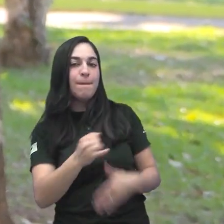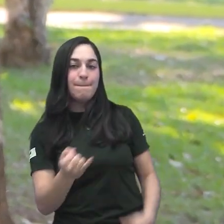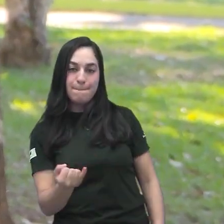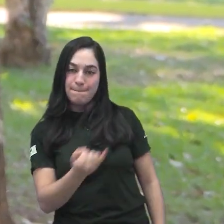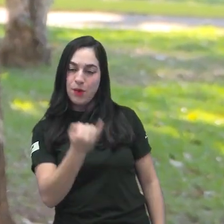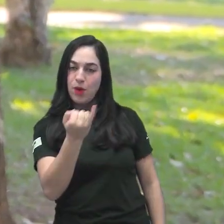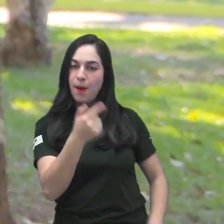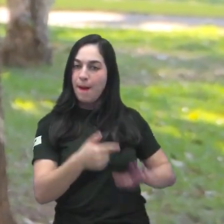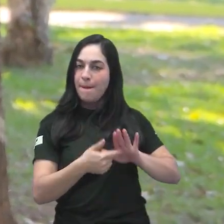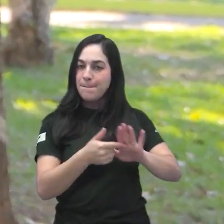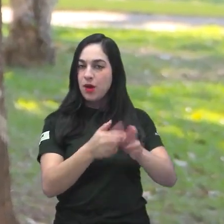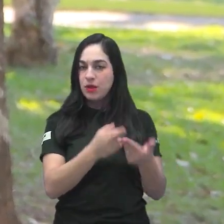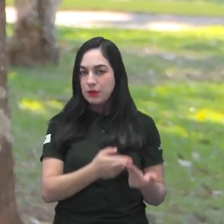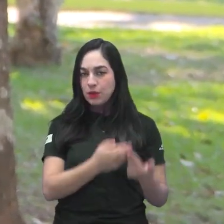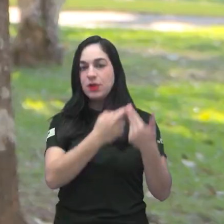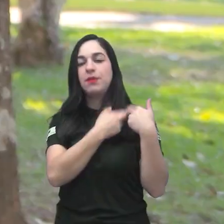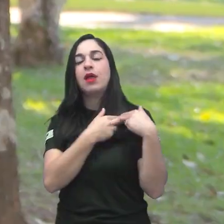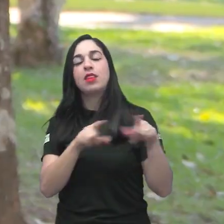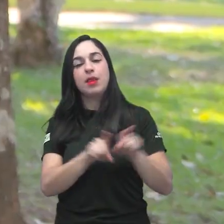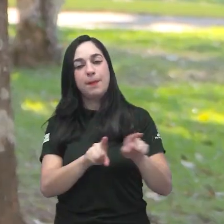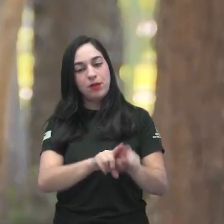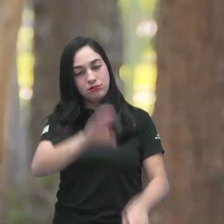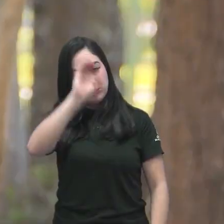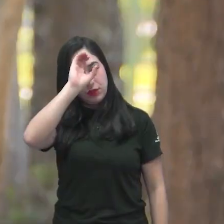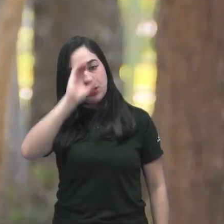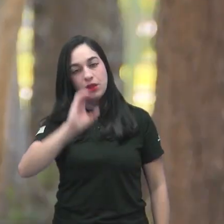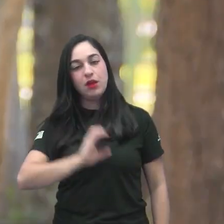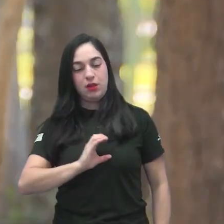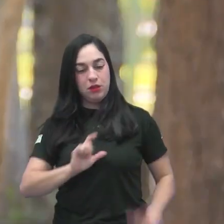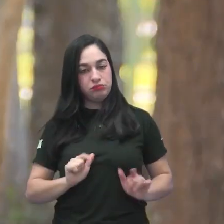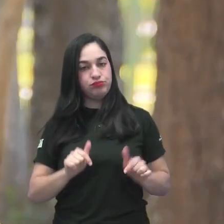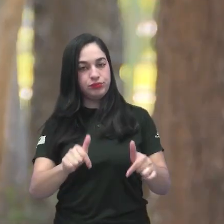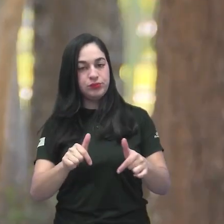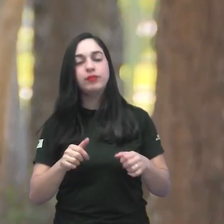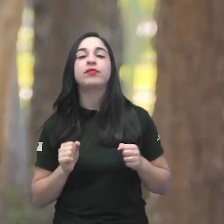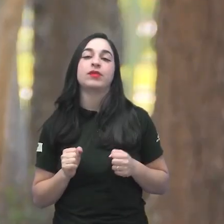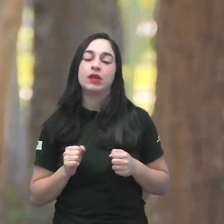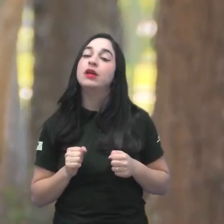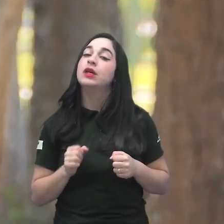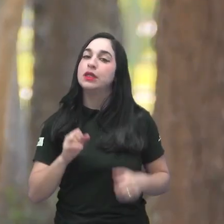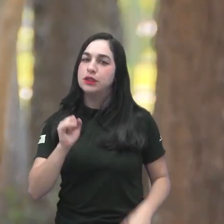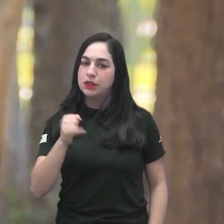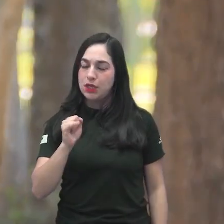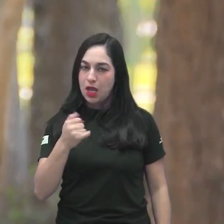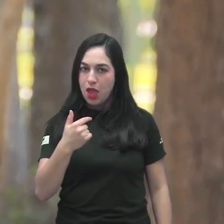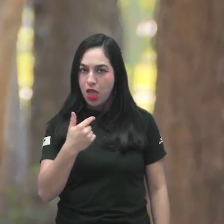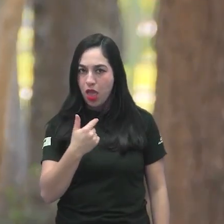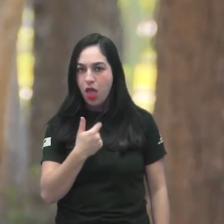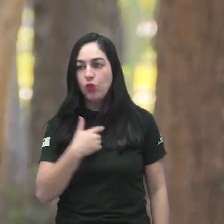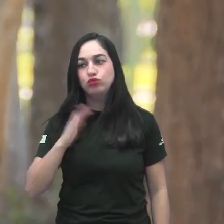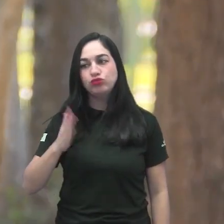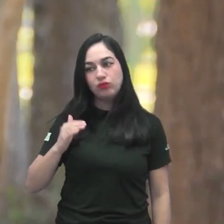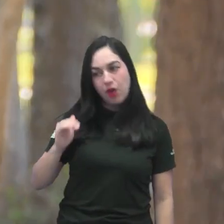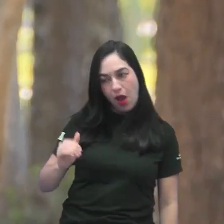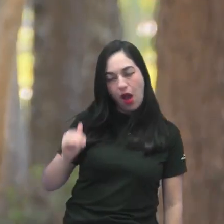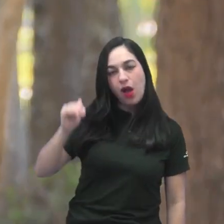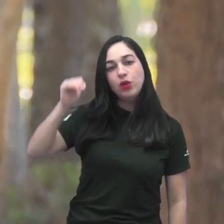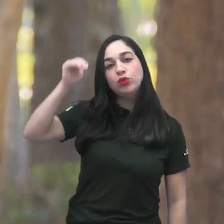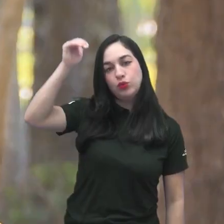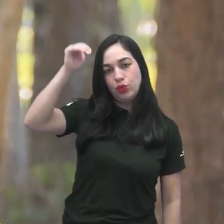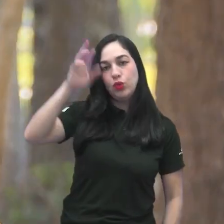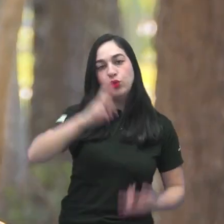é sinônimo de responsabilidade e cidadania. Para mim, eu acho que vem um senso de responsabilidade, assim, sabe? Não só como adulta, mas